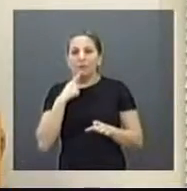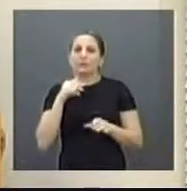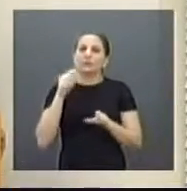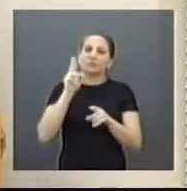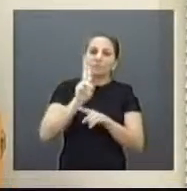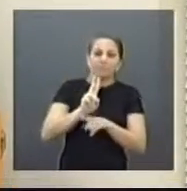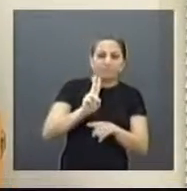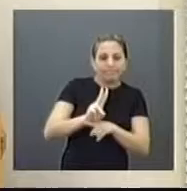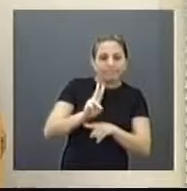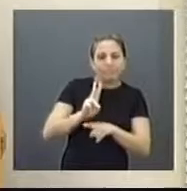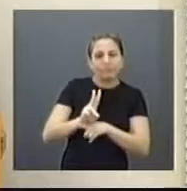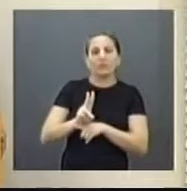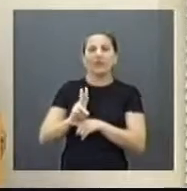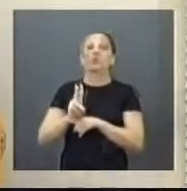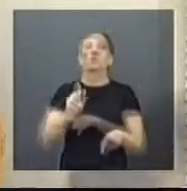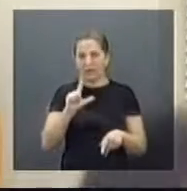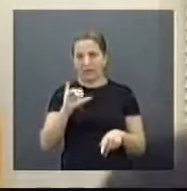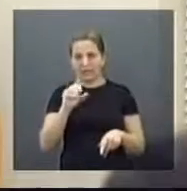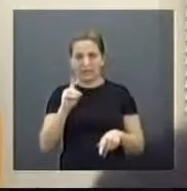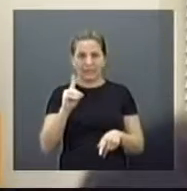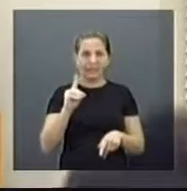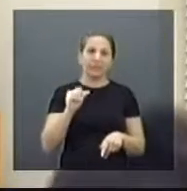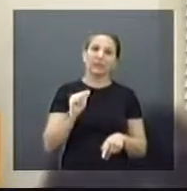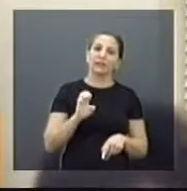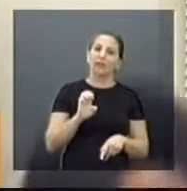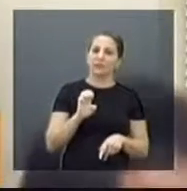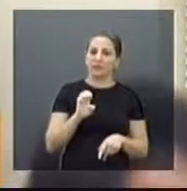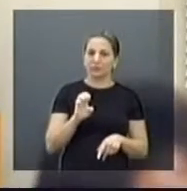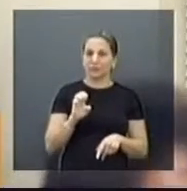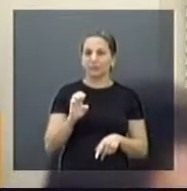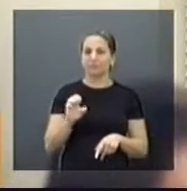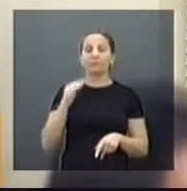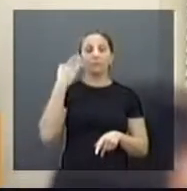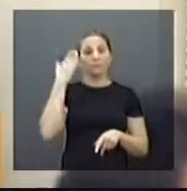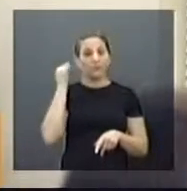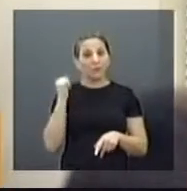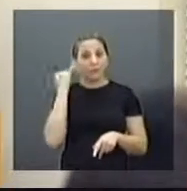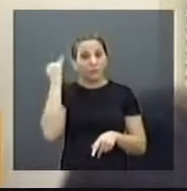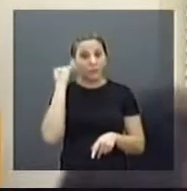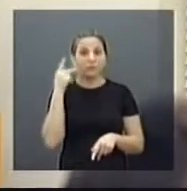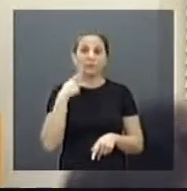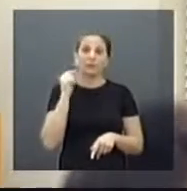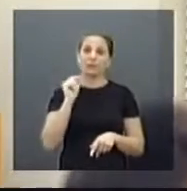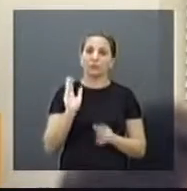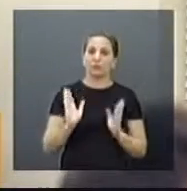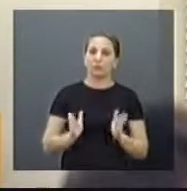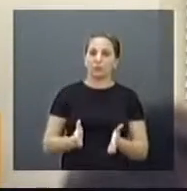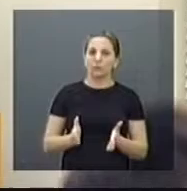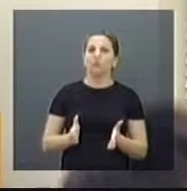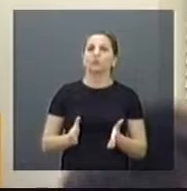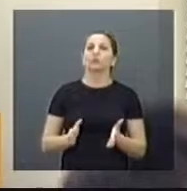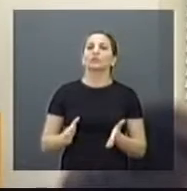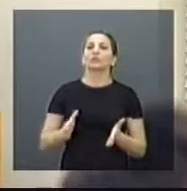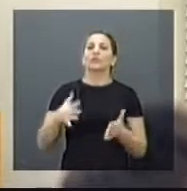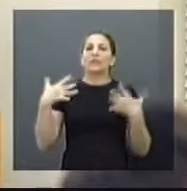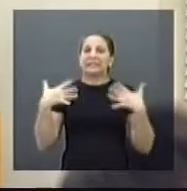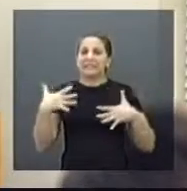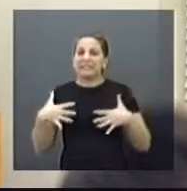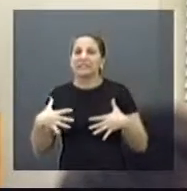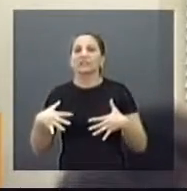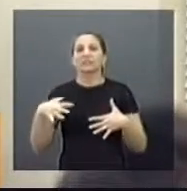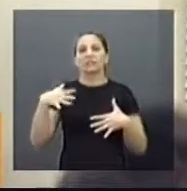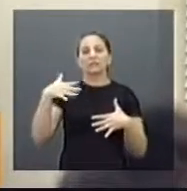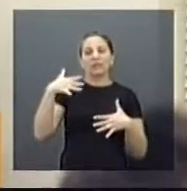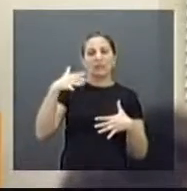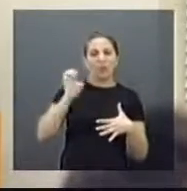e de pessoas lgbts é muito importante é dizer que hoje é a homofobia ela